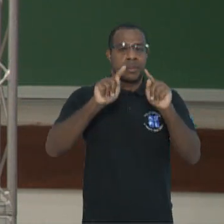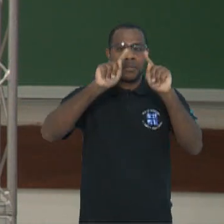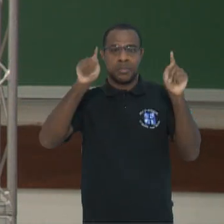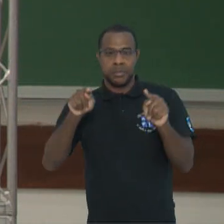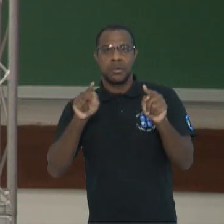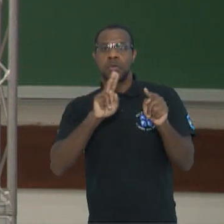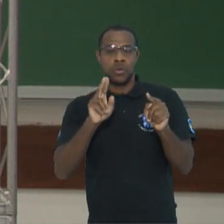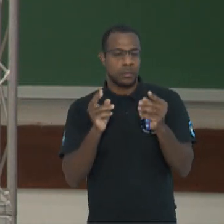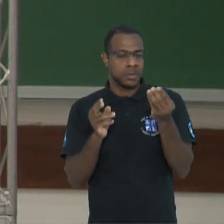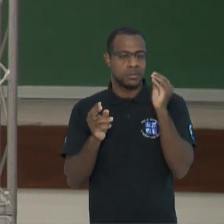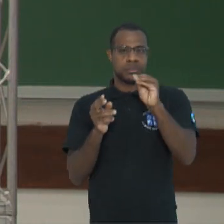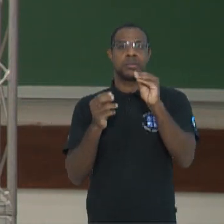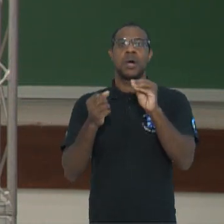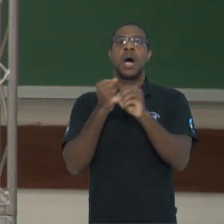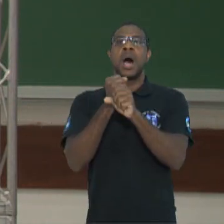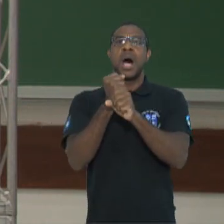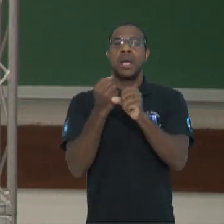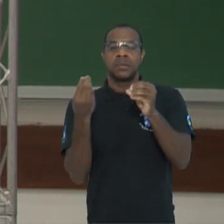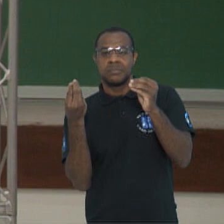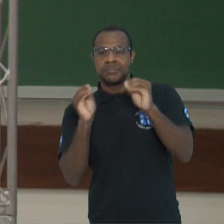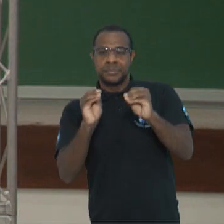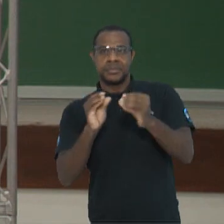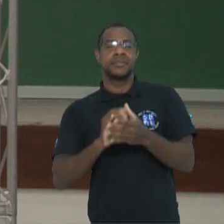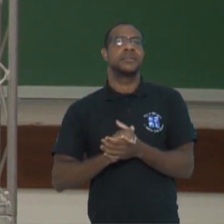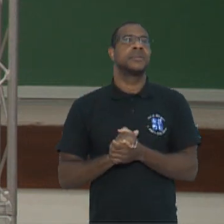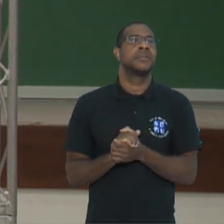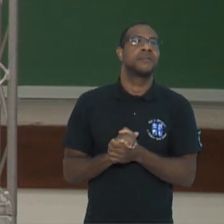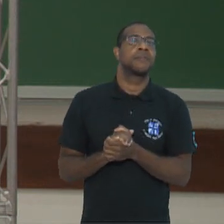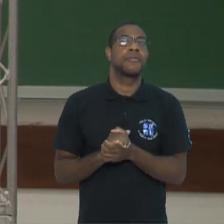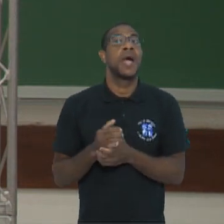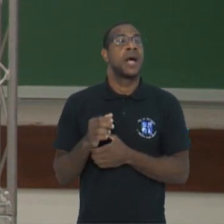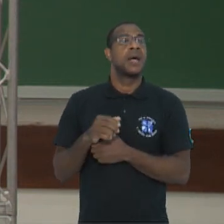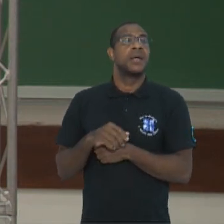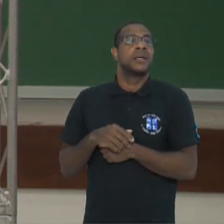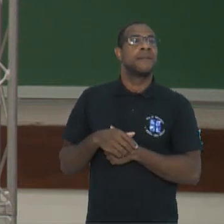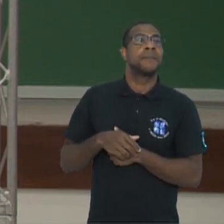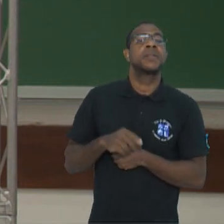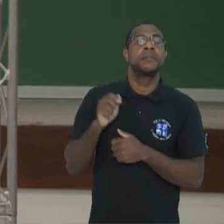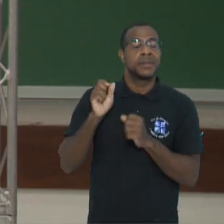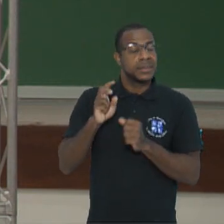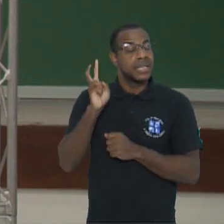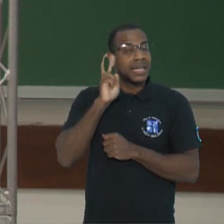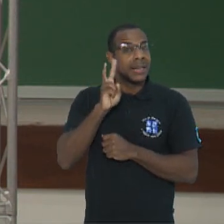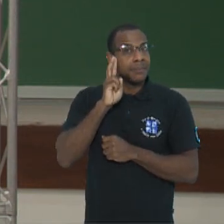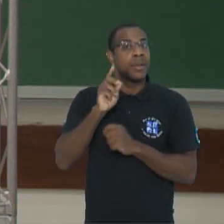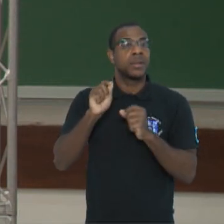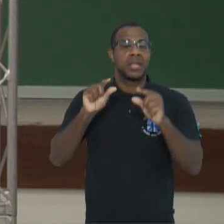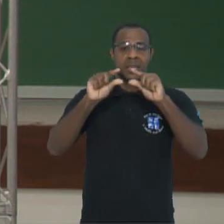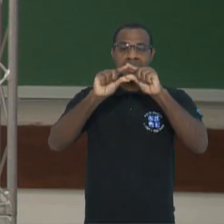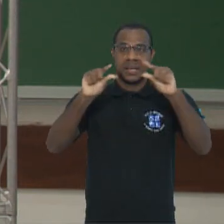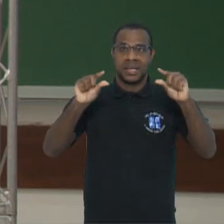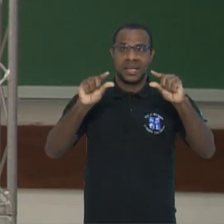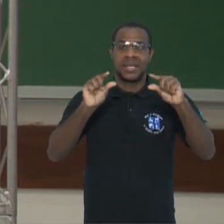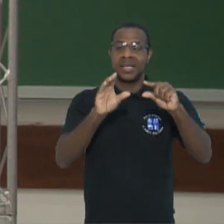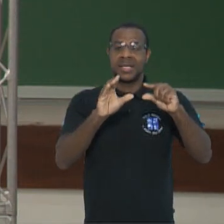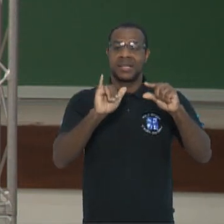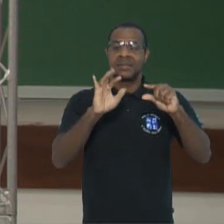pessoa junto, né? Então, dessa forma, nós sempre temos que lembrar que citações, a gente